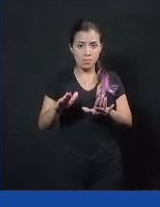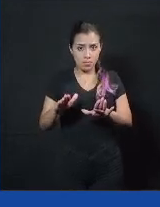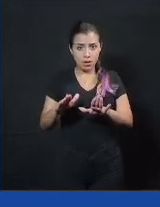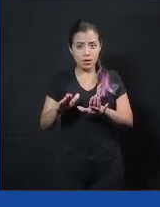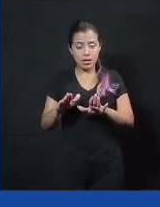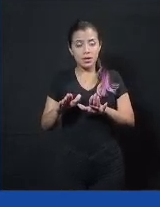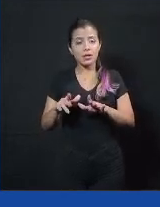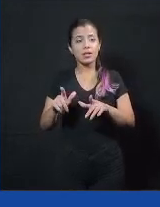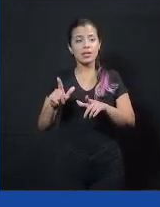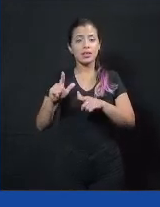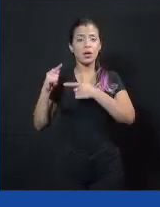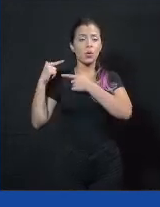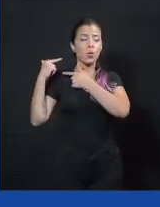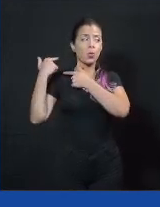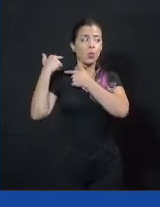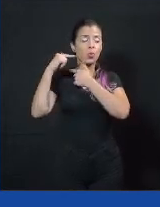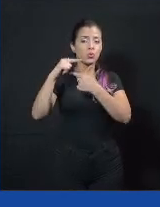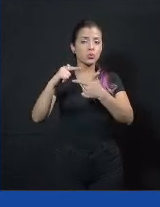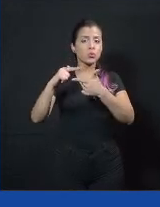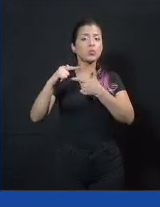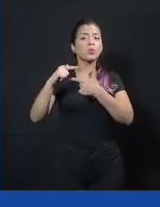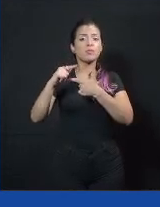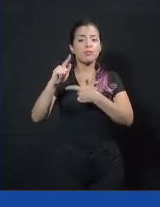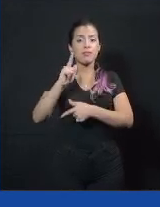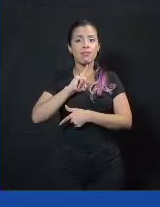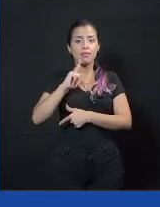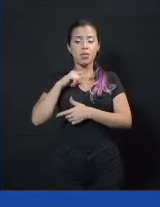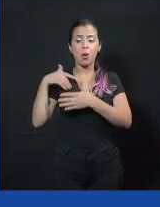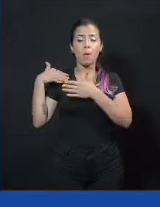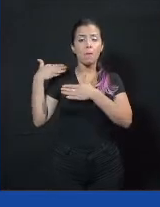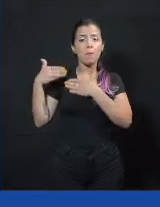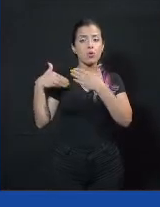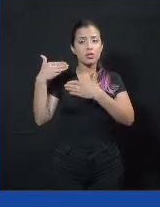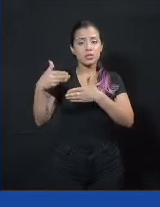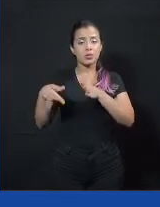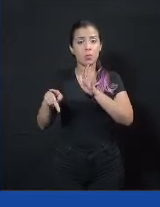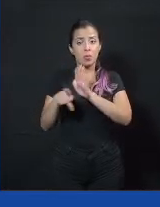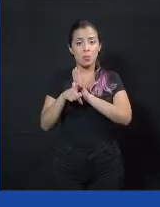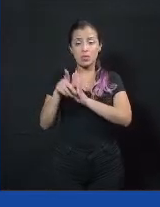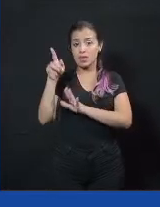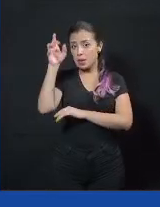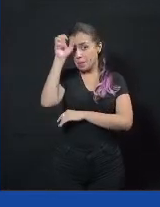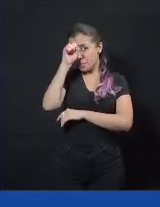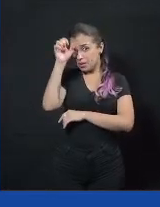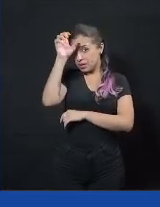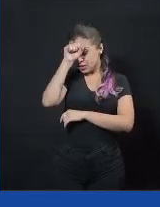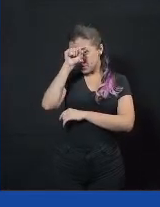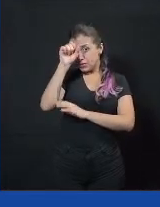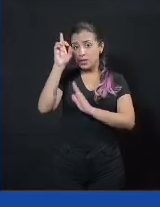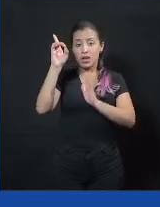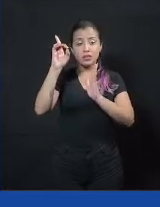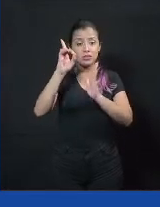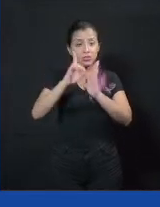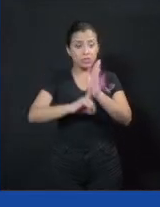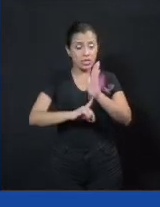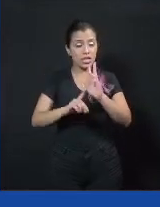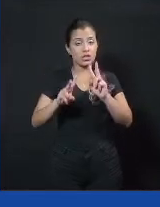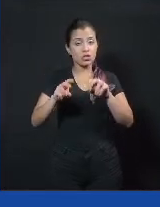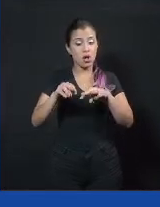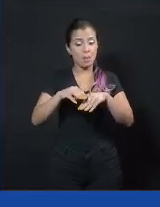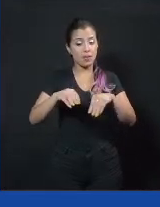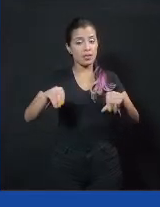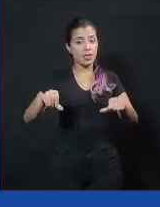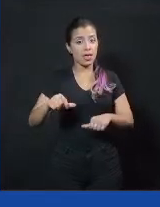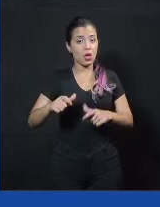costumes e tradições, ganhamos direito do processo próprio de aprendizagem, direito originário sobre nossas terras, onde